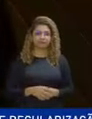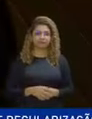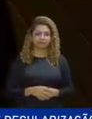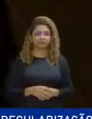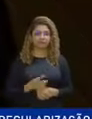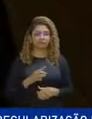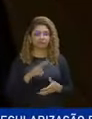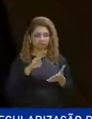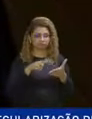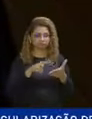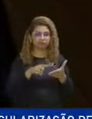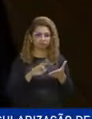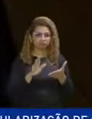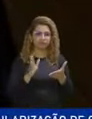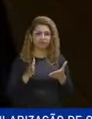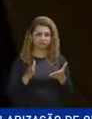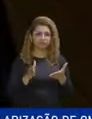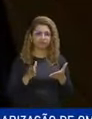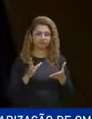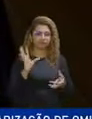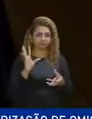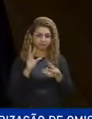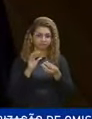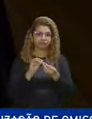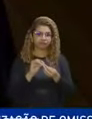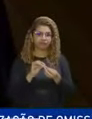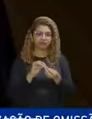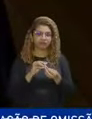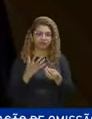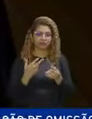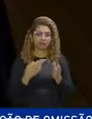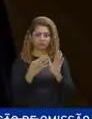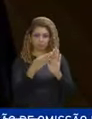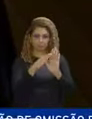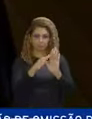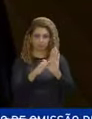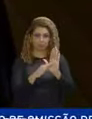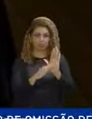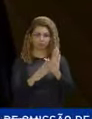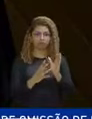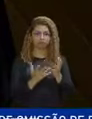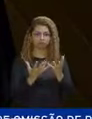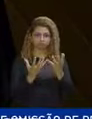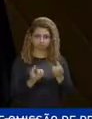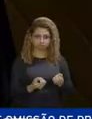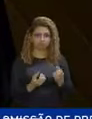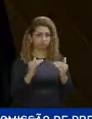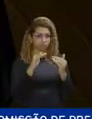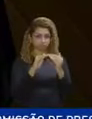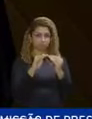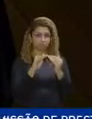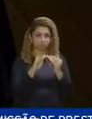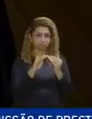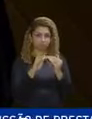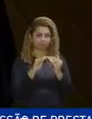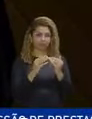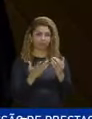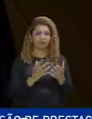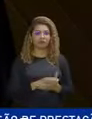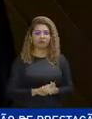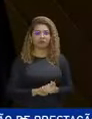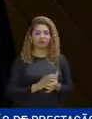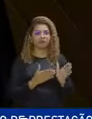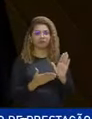autos, conforme narrado, os requisitos exigidos para regularização foram preenchidos, conforme se vê no parecer do NACEP e